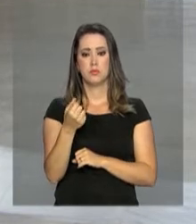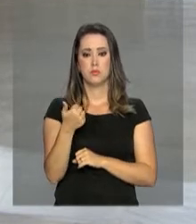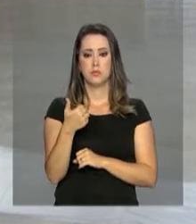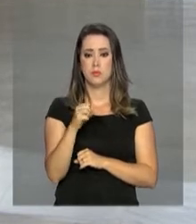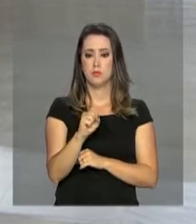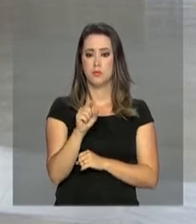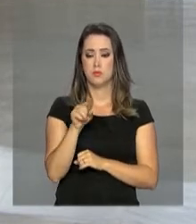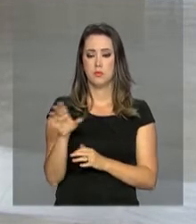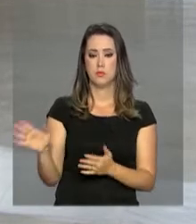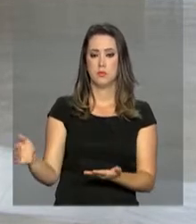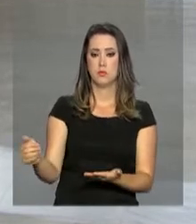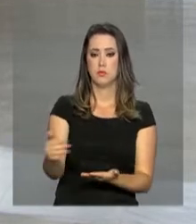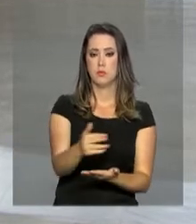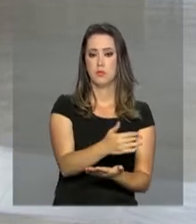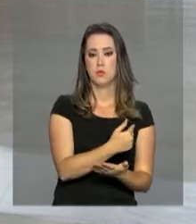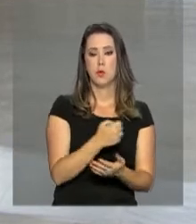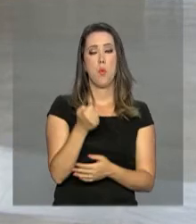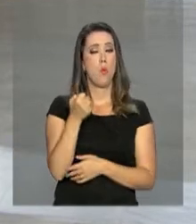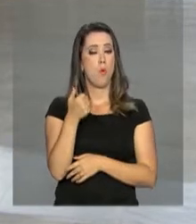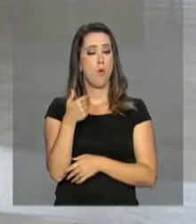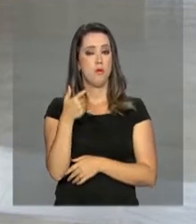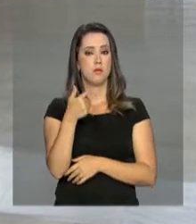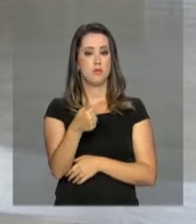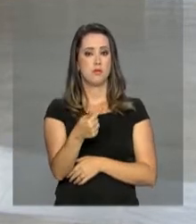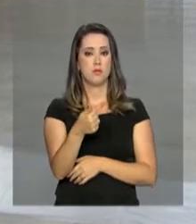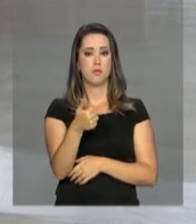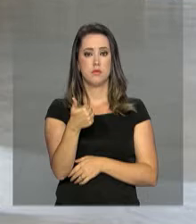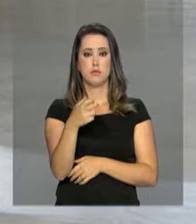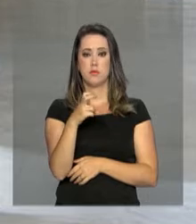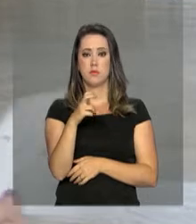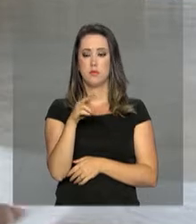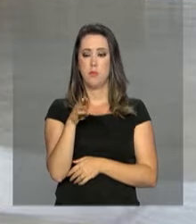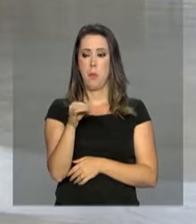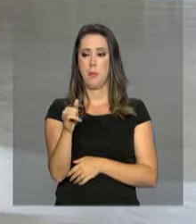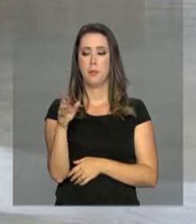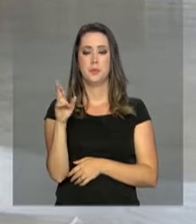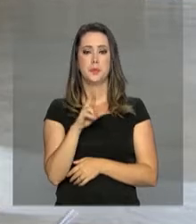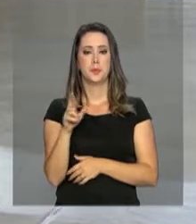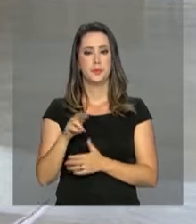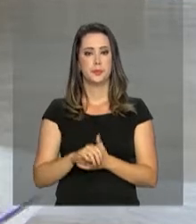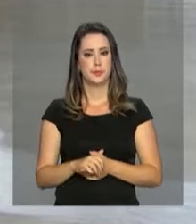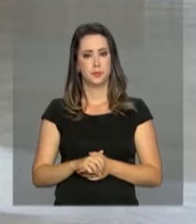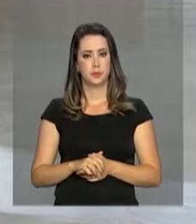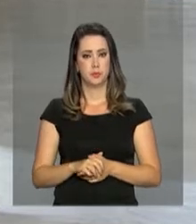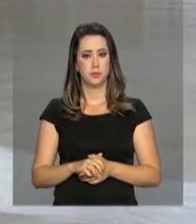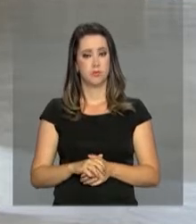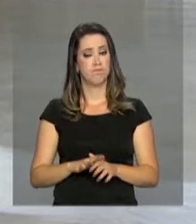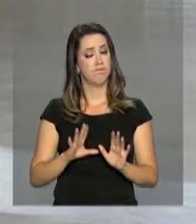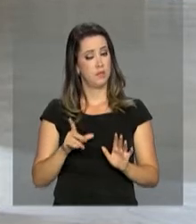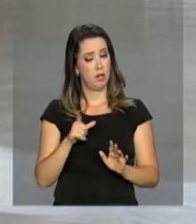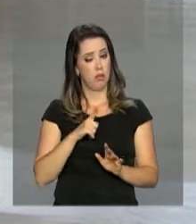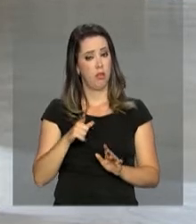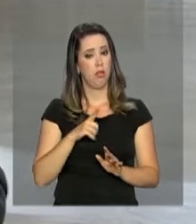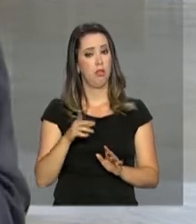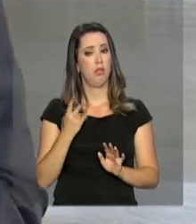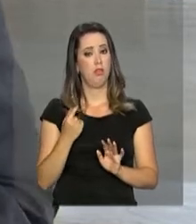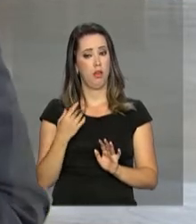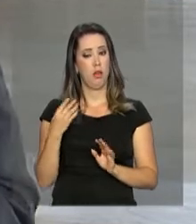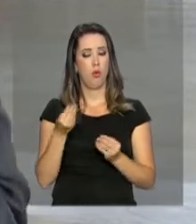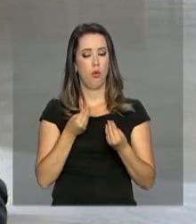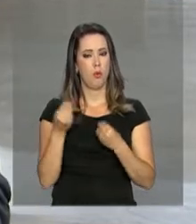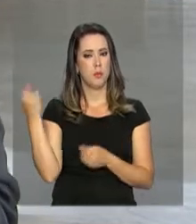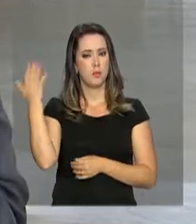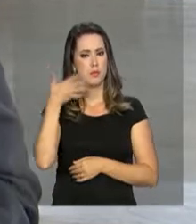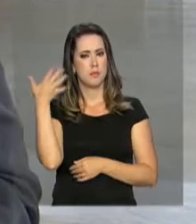a arrecadação ela chegou a quase 715 bilhões de reais. Alguns fatores explicam, segundo